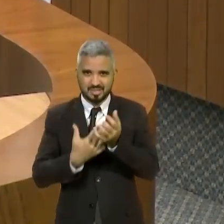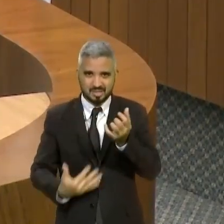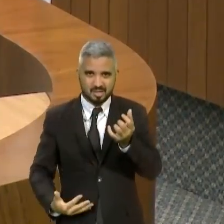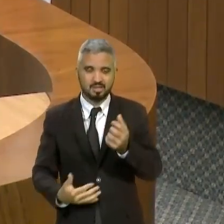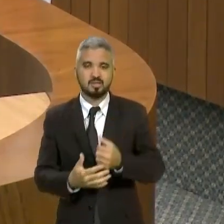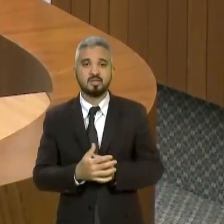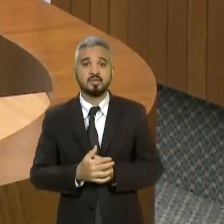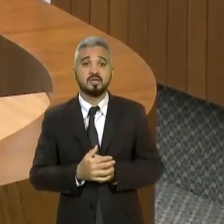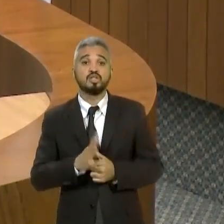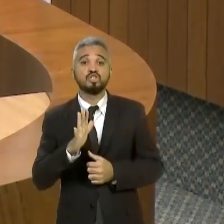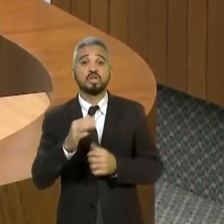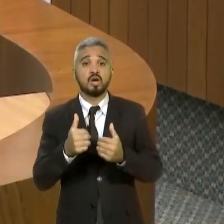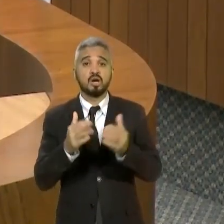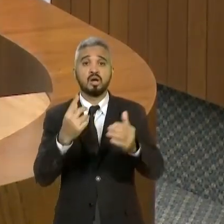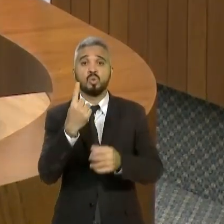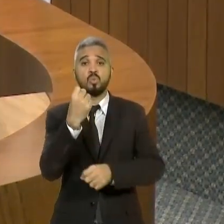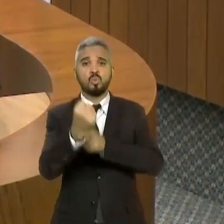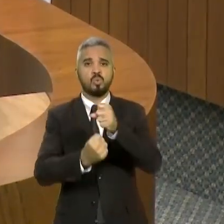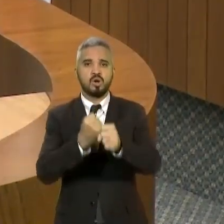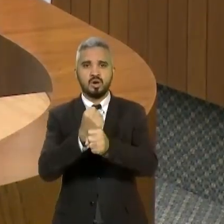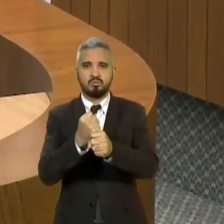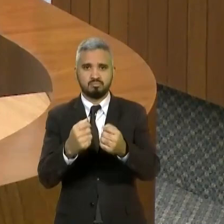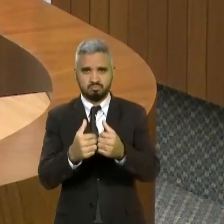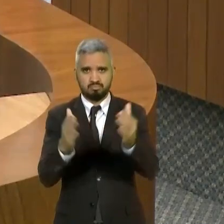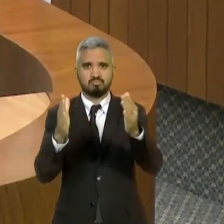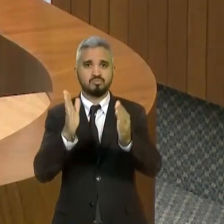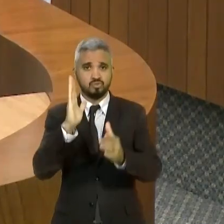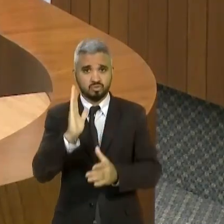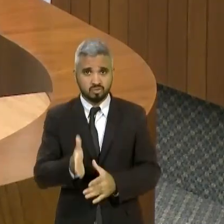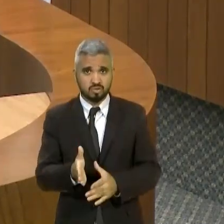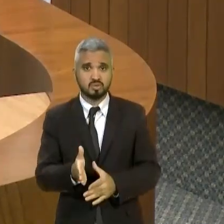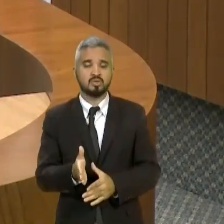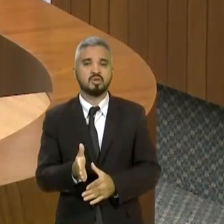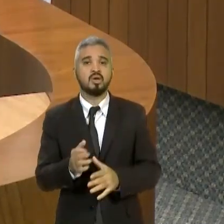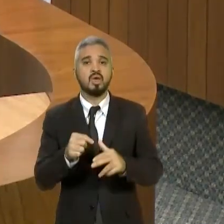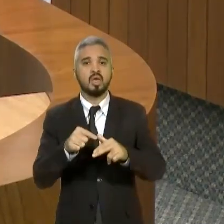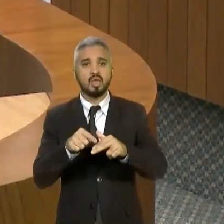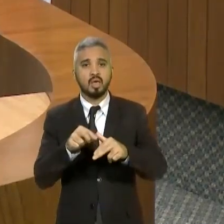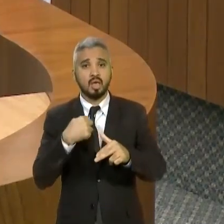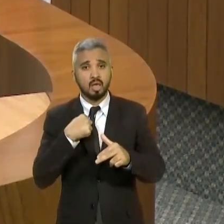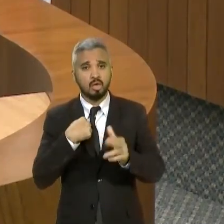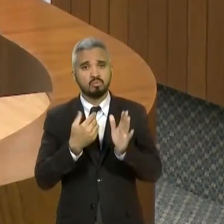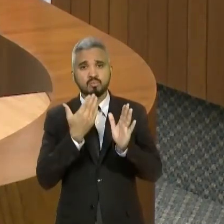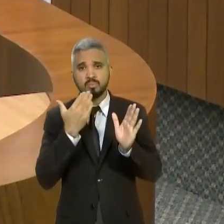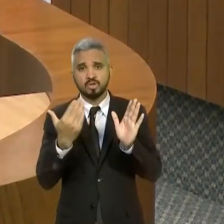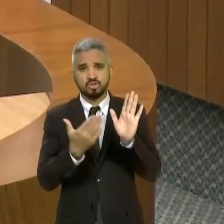do estado, apresentando uma indicação para se implantar